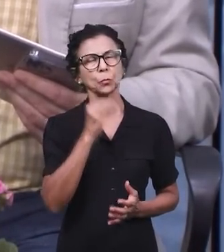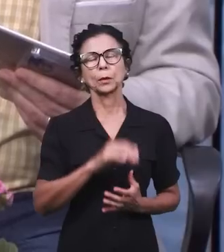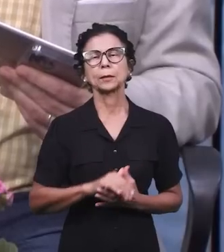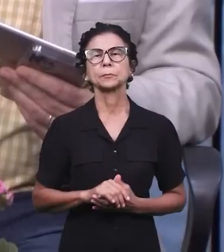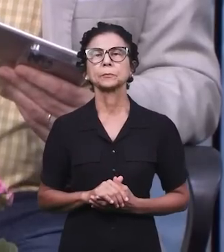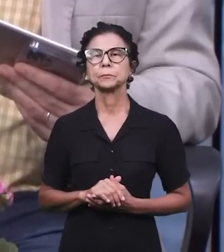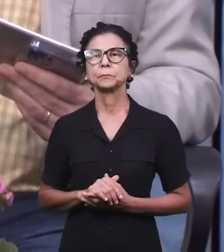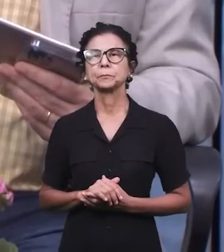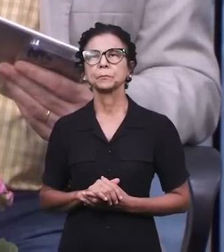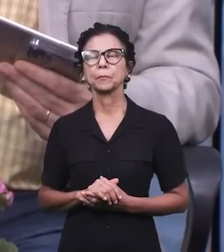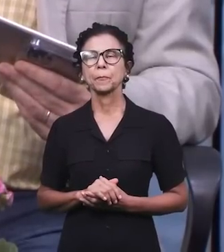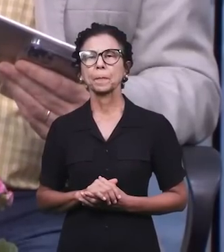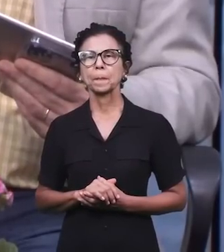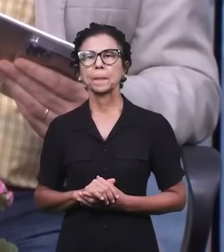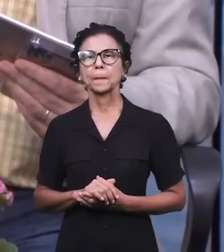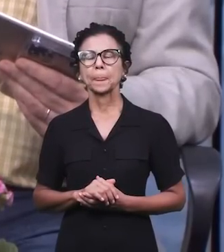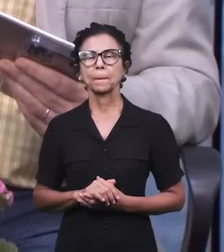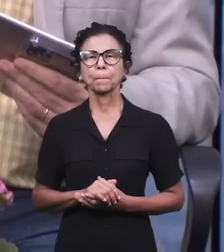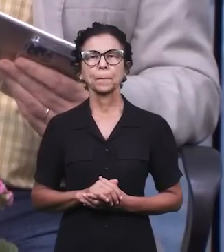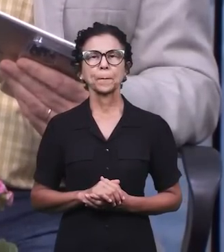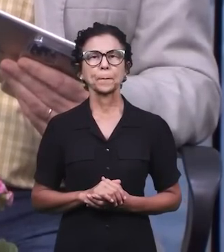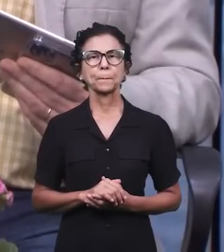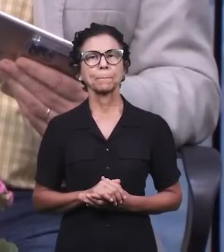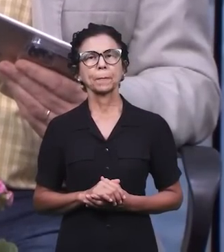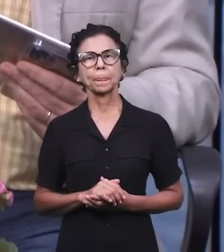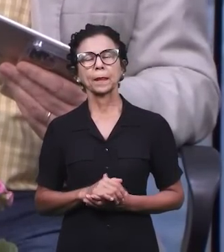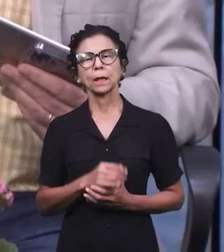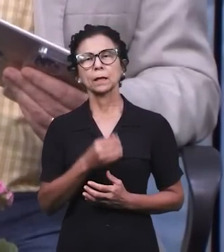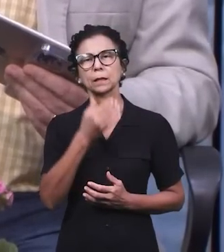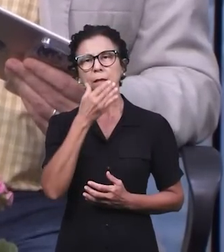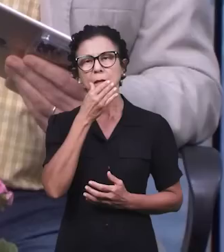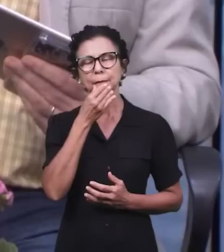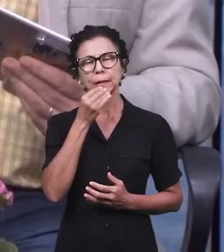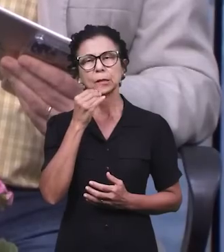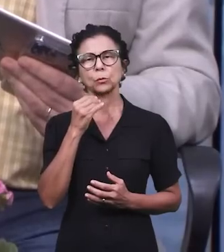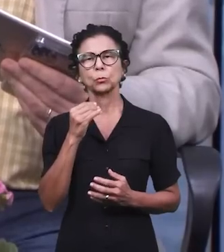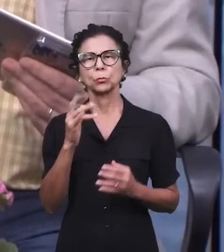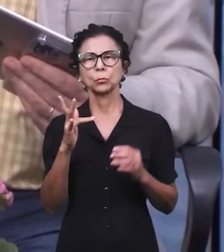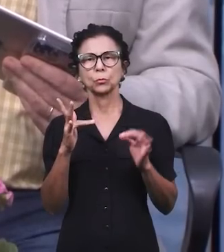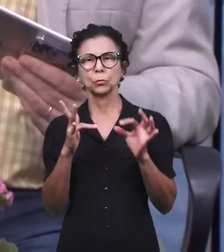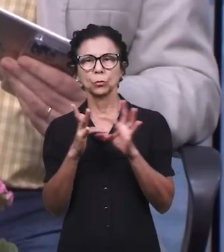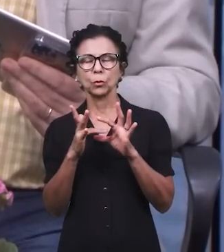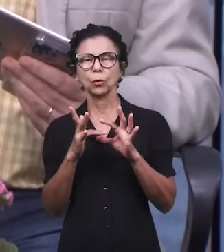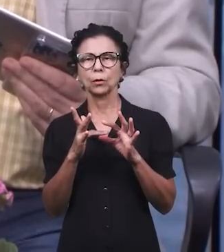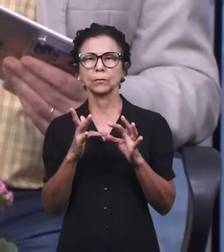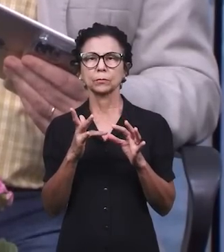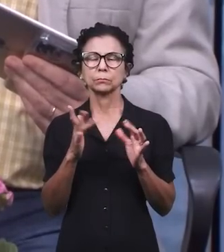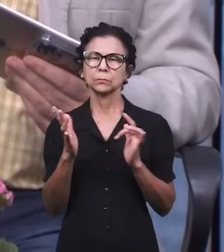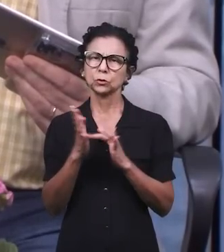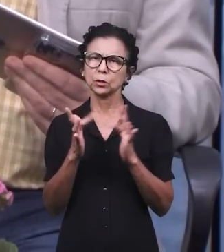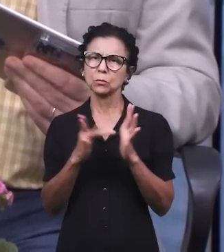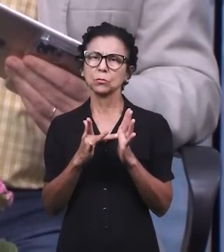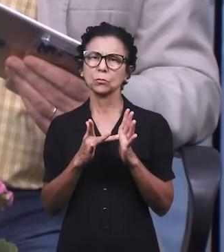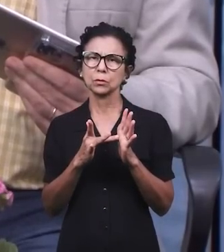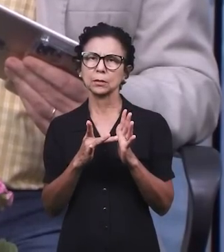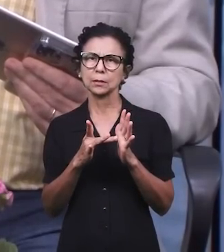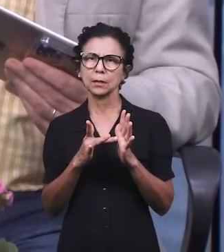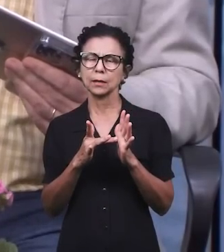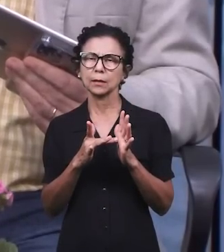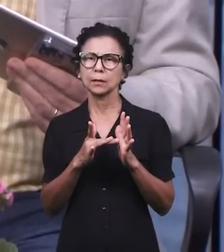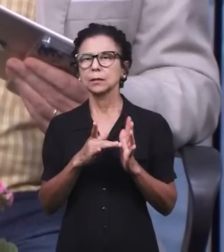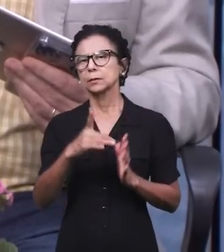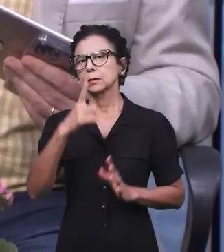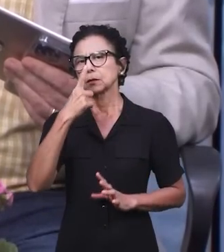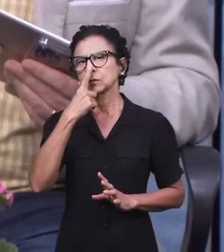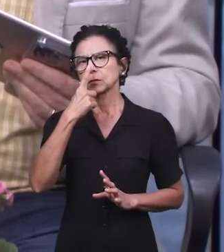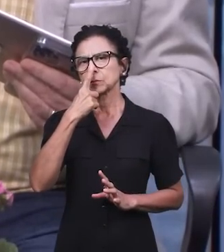que o noivo esteja perto de você, para que o Senhor esteja perto de você, aquilo